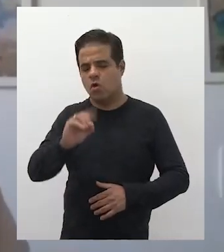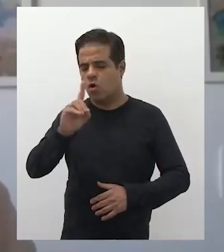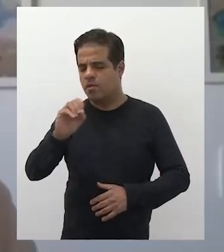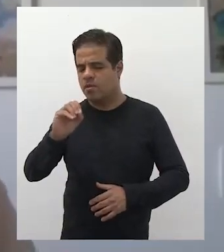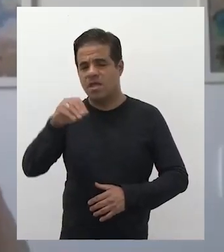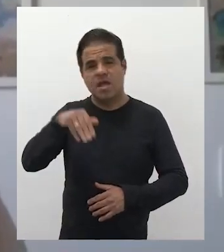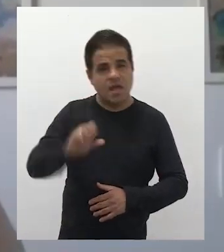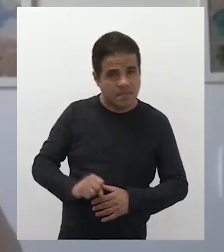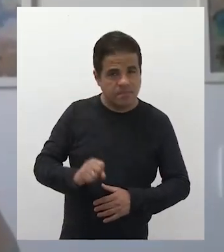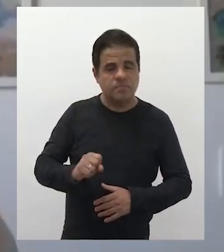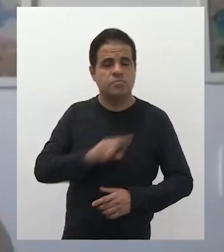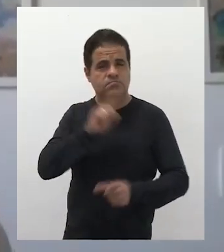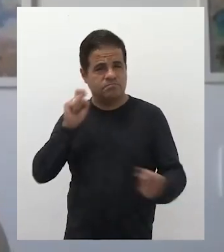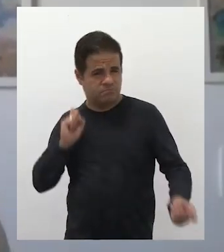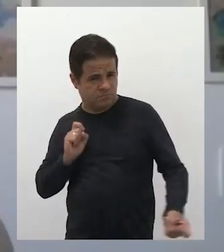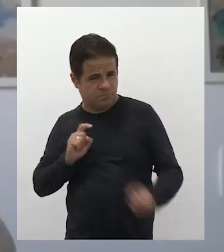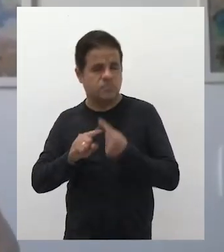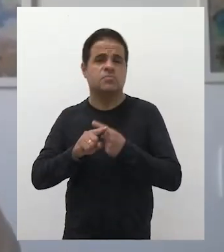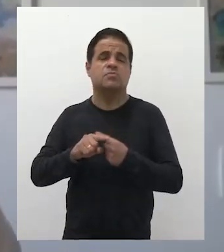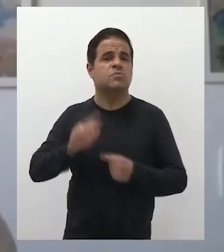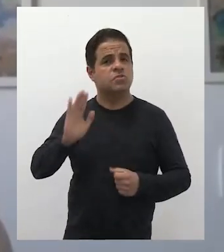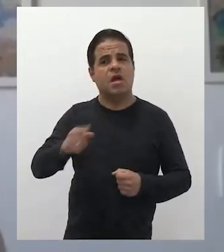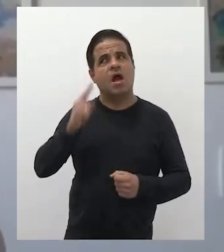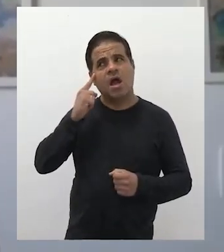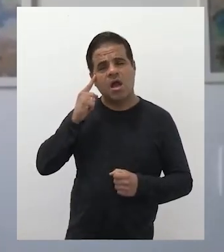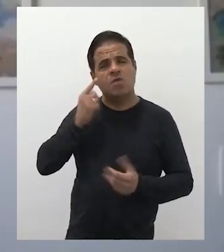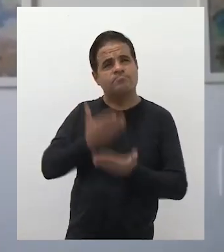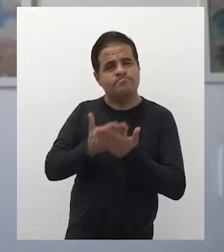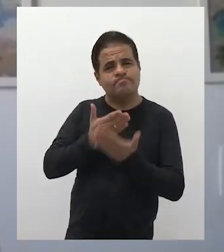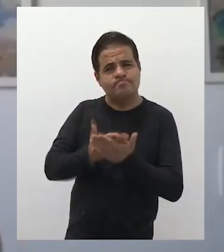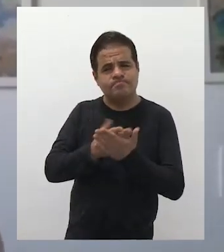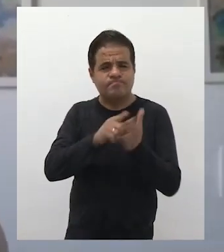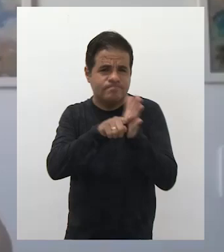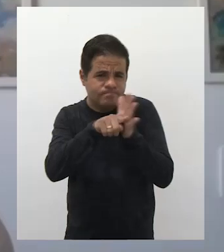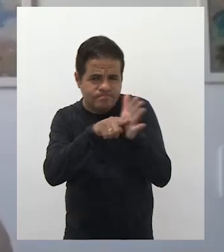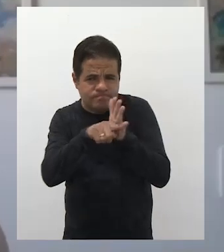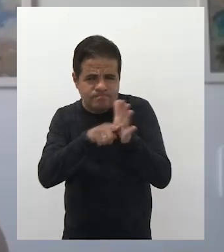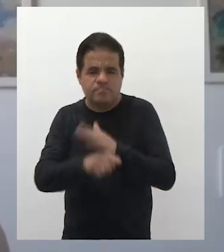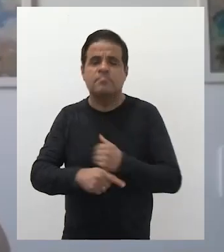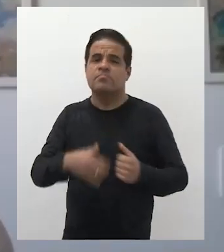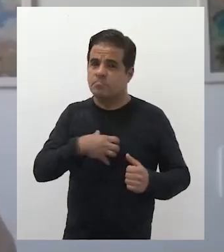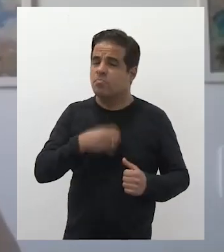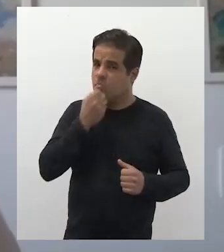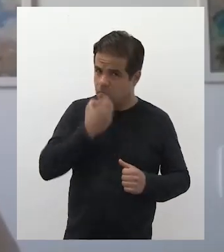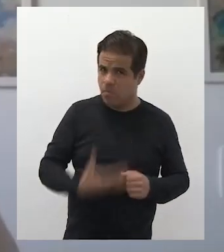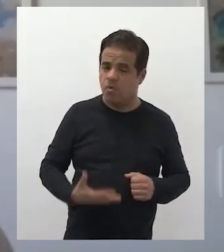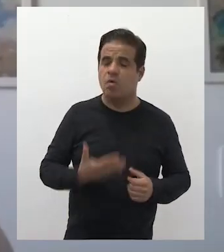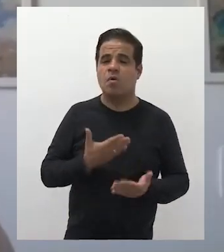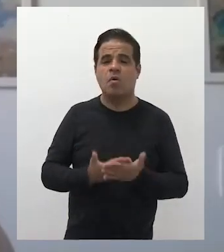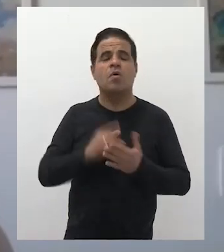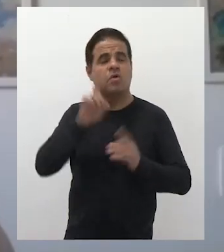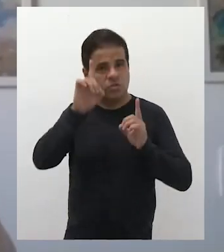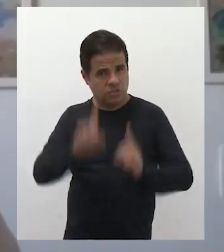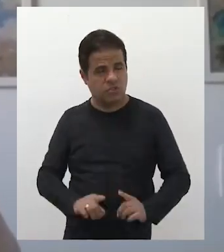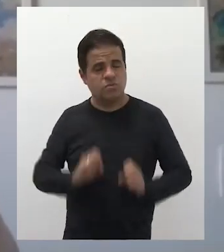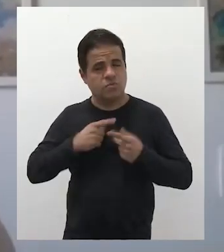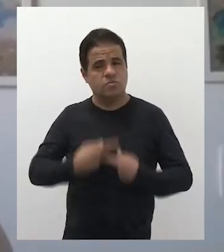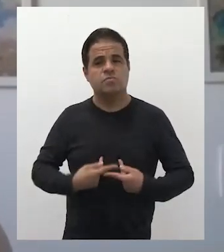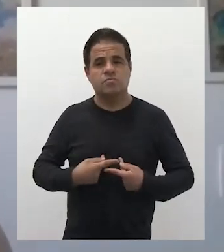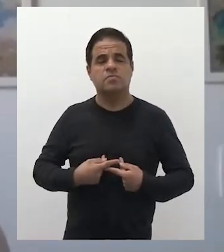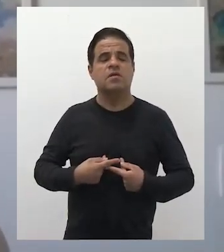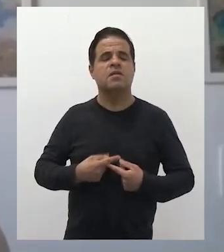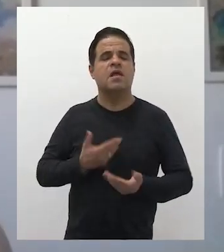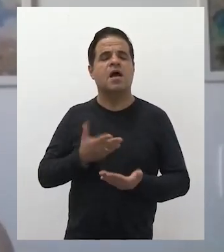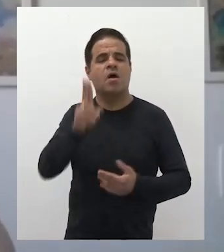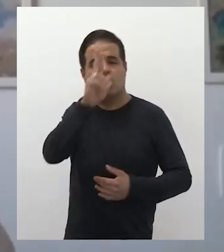de Desenvolvimento do Milênio. Eu tive a oportunidade grata de fazer uma especialização em Direitos Humanos na Universidade de